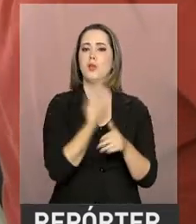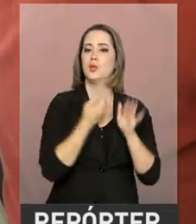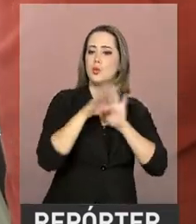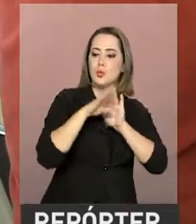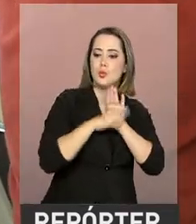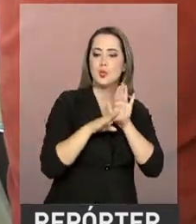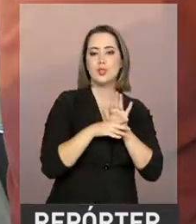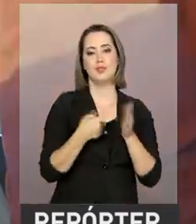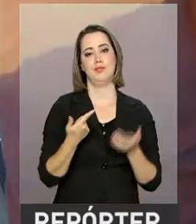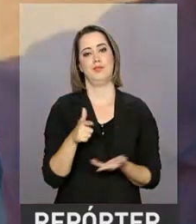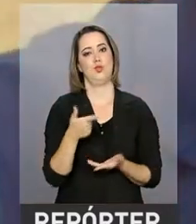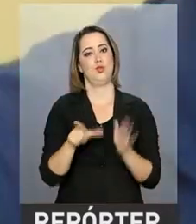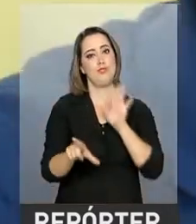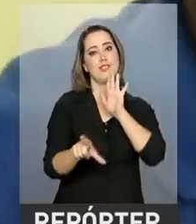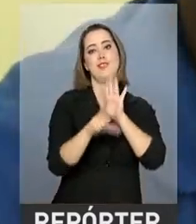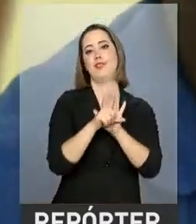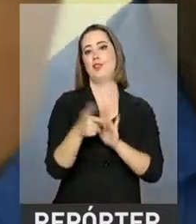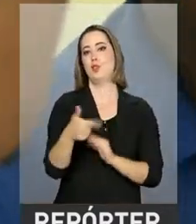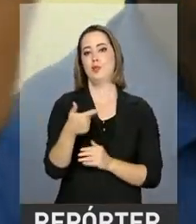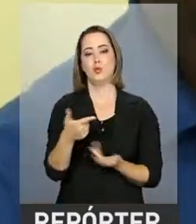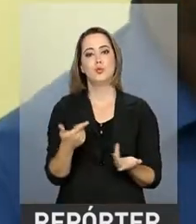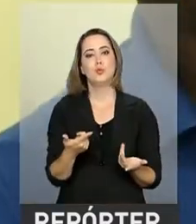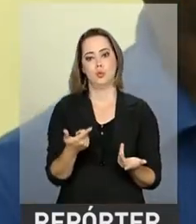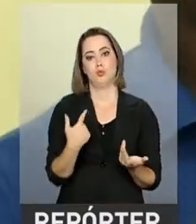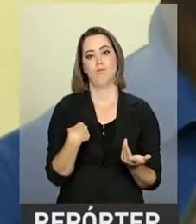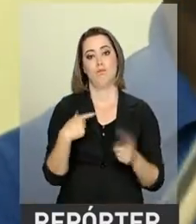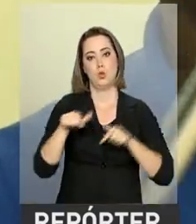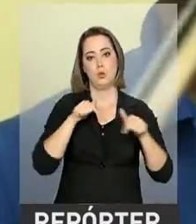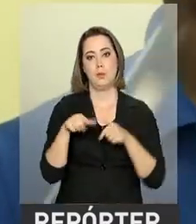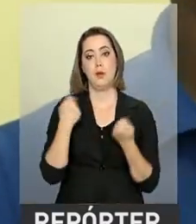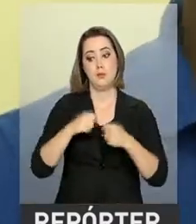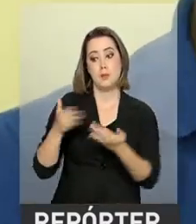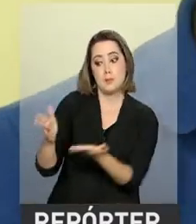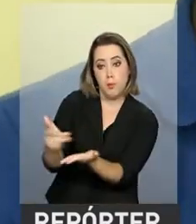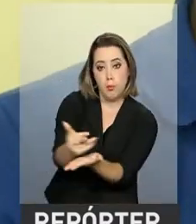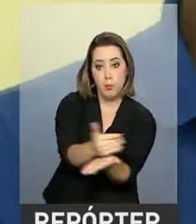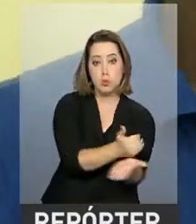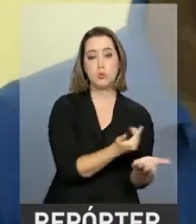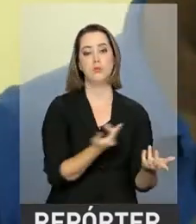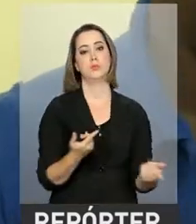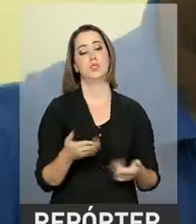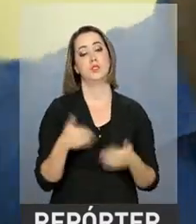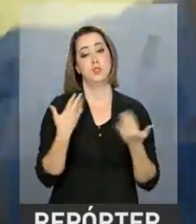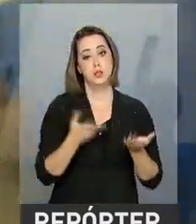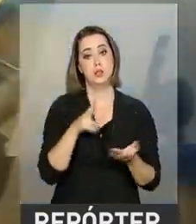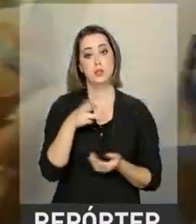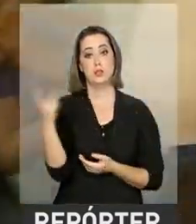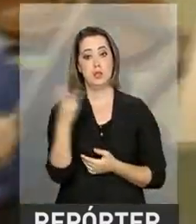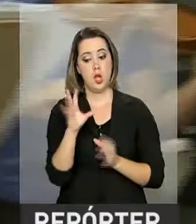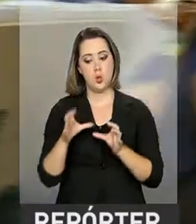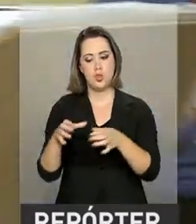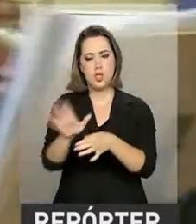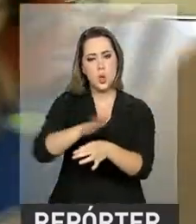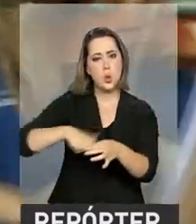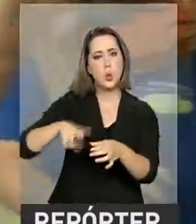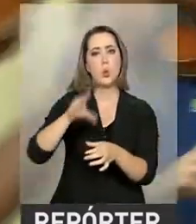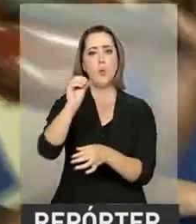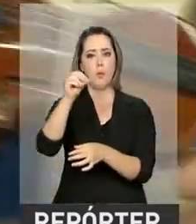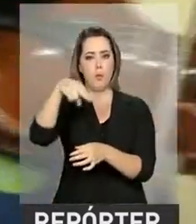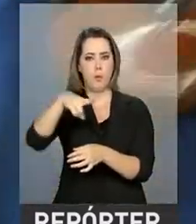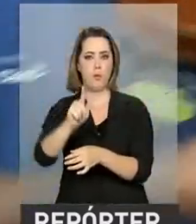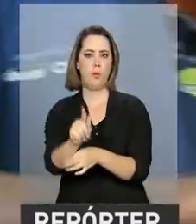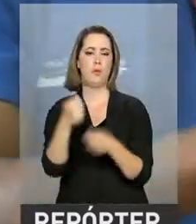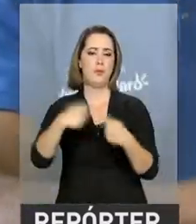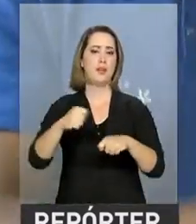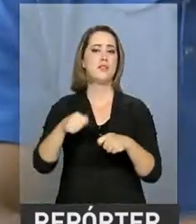nosso trabalho, porque a gente precisa captar recursos. Tudo isso tem um custo. E aí o terceiro setor depende muito dessas